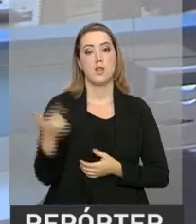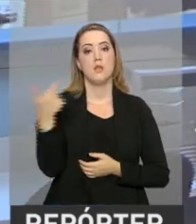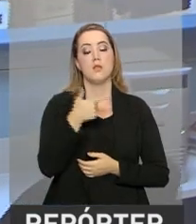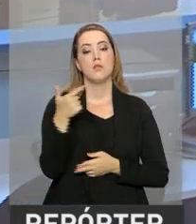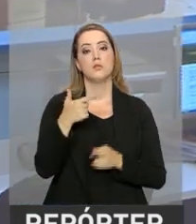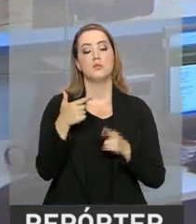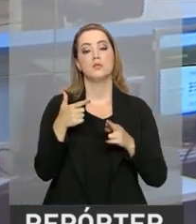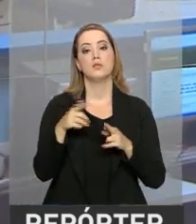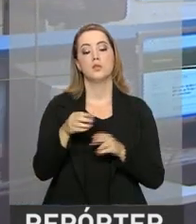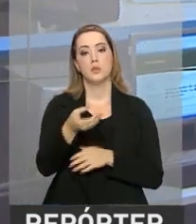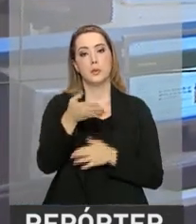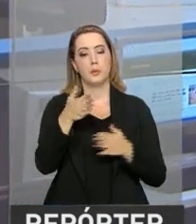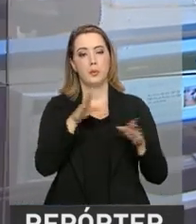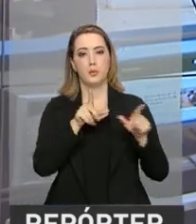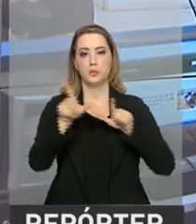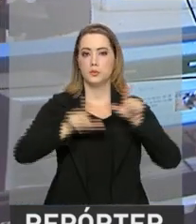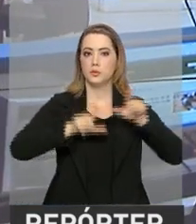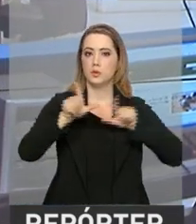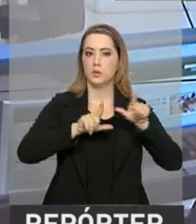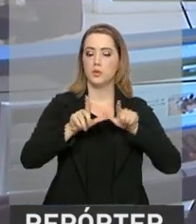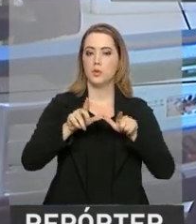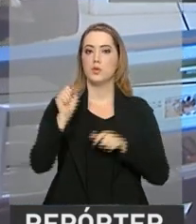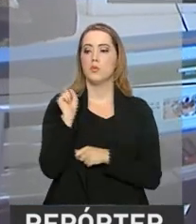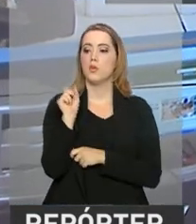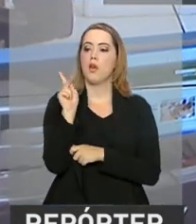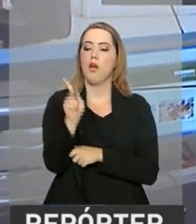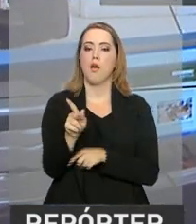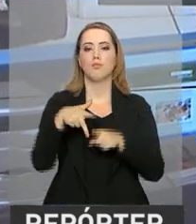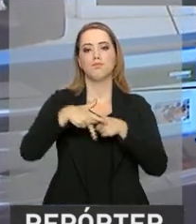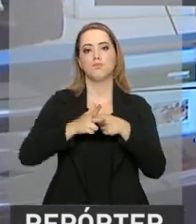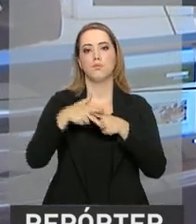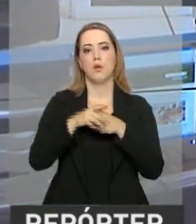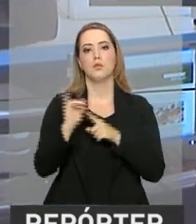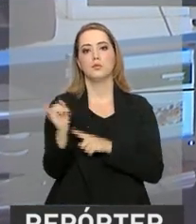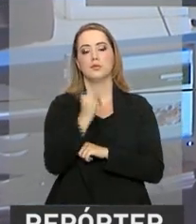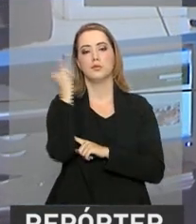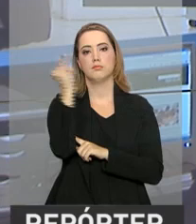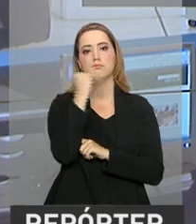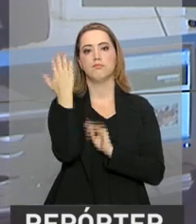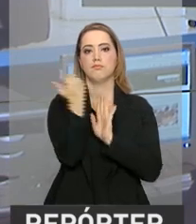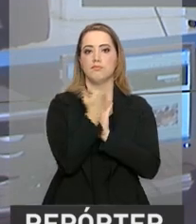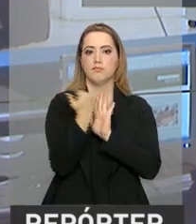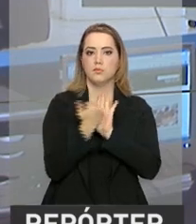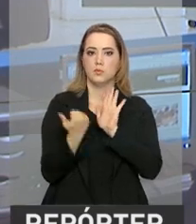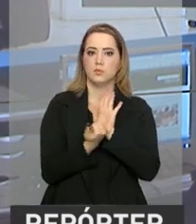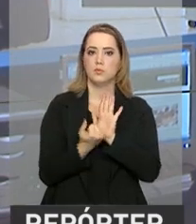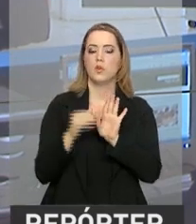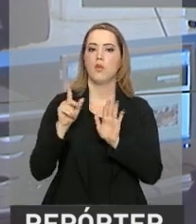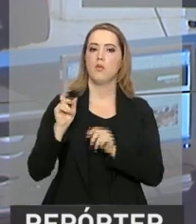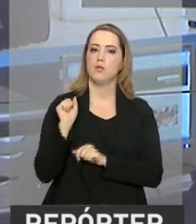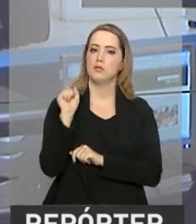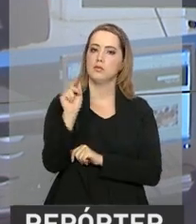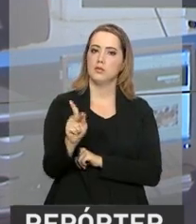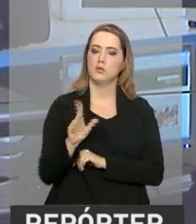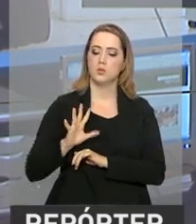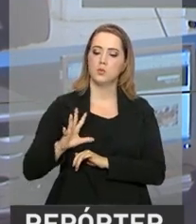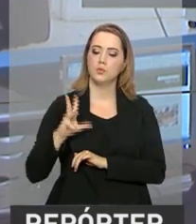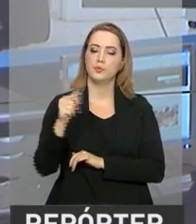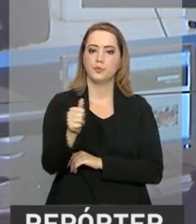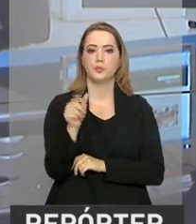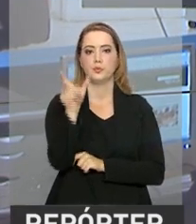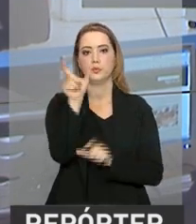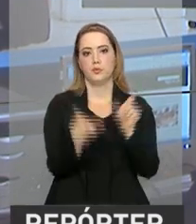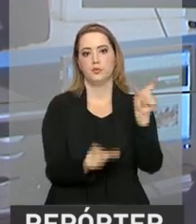sobre a reforma da Previdência, nós vamos falar sobre a importância da medida para garantir uma aposentadoria a todos